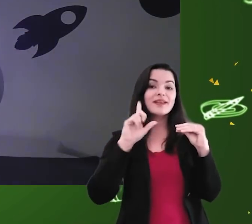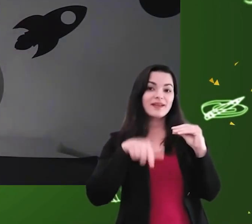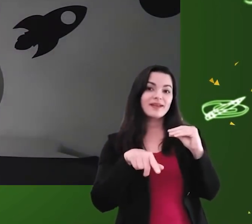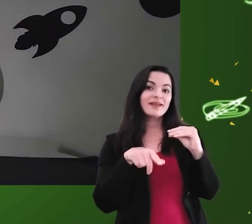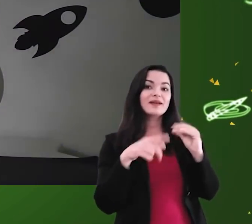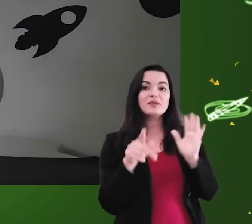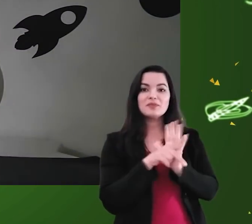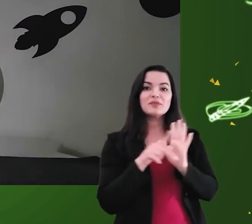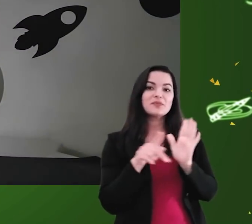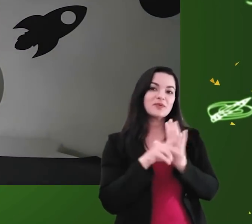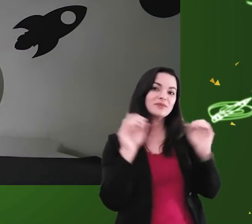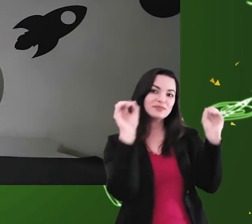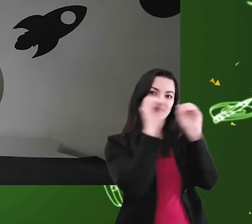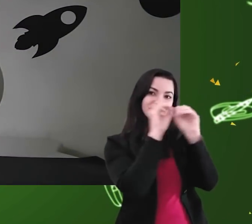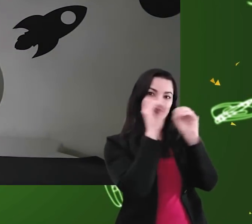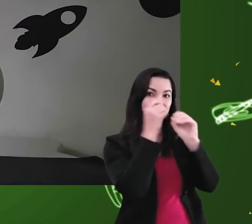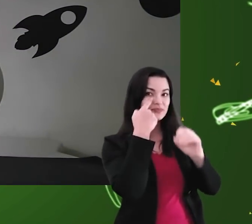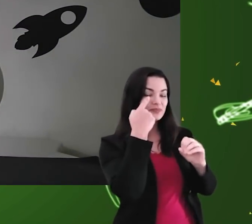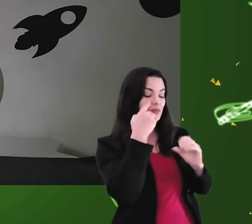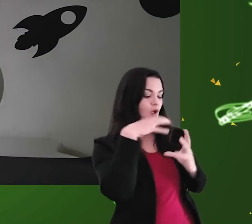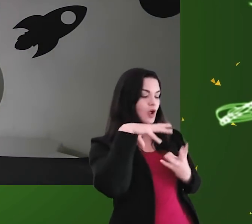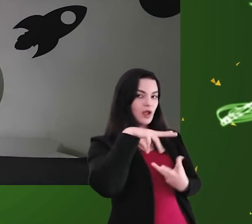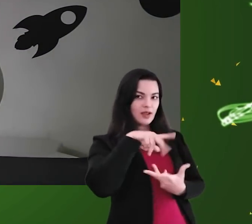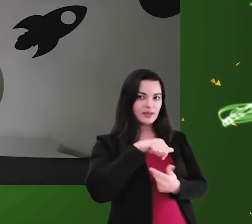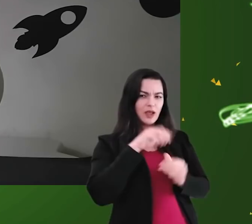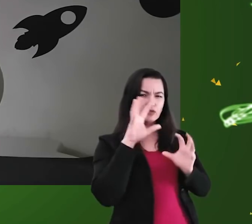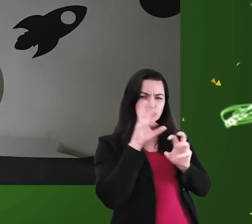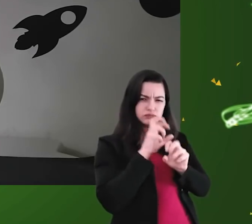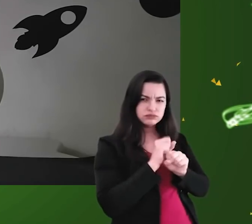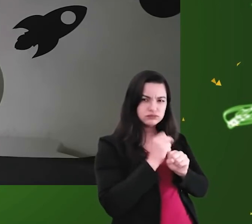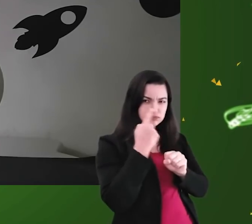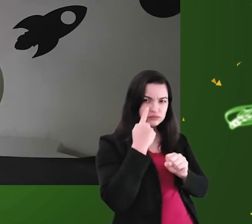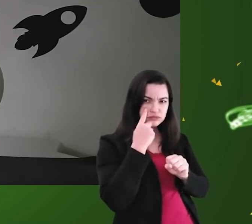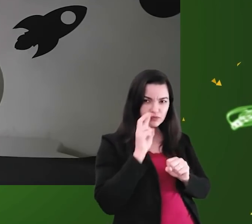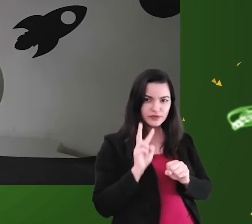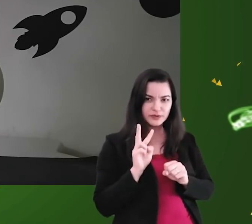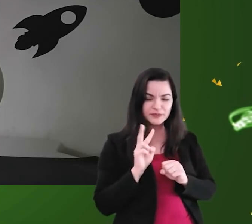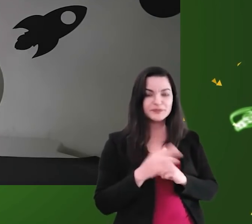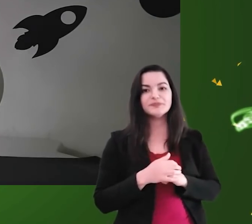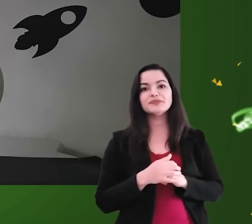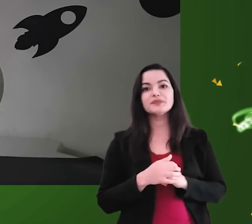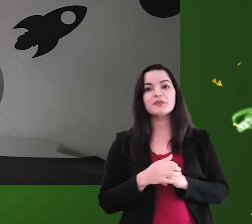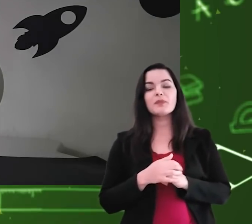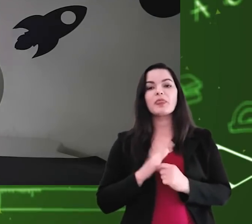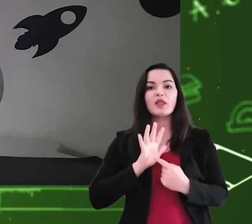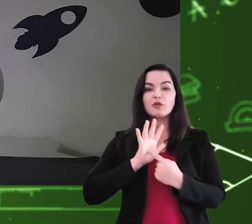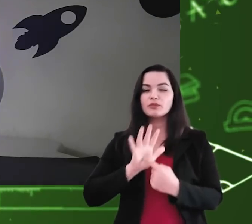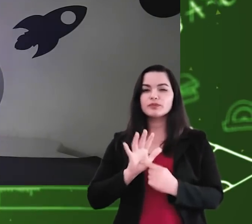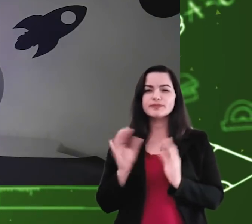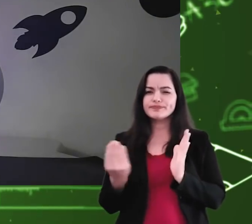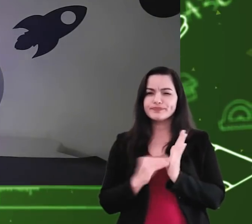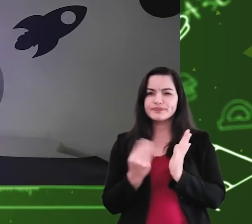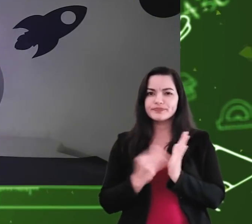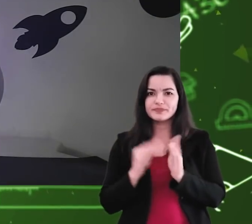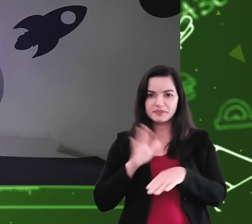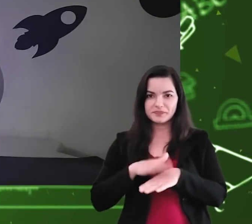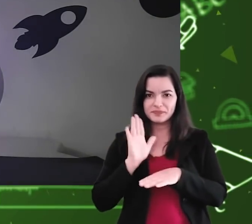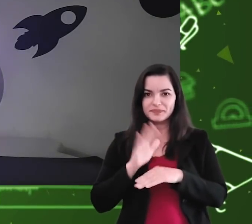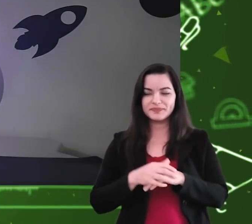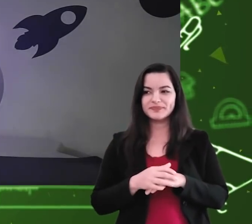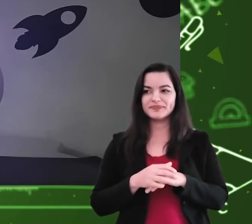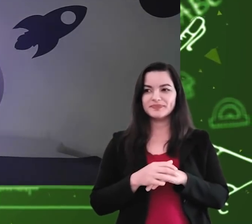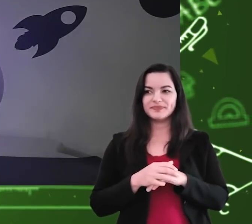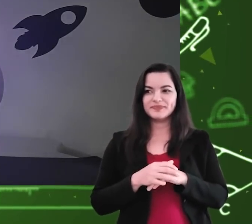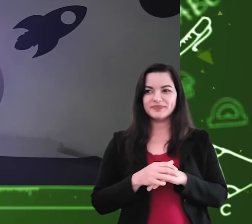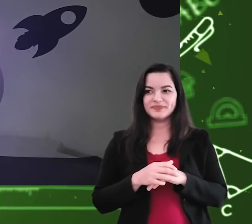sendo formada lá na Terra, olha lá, tá dando para vocês verem? Eu vou mostrar com um pouquinho mais de detalhes.